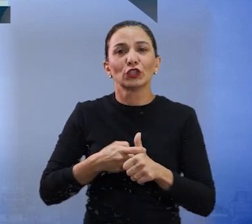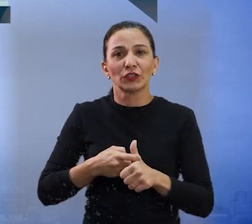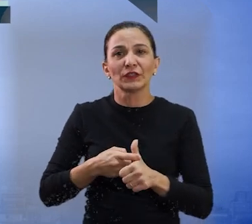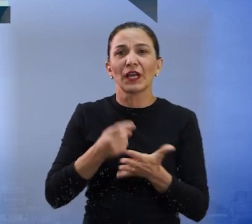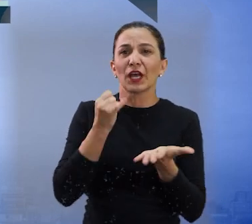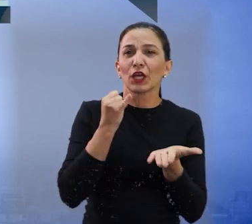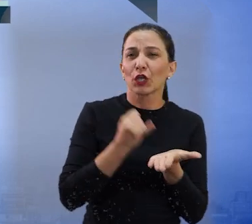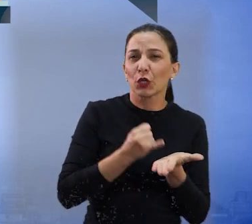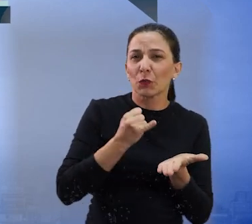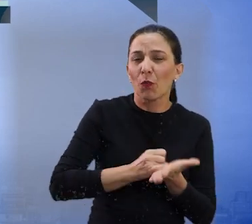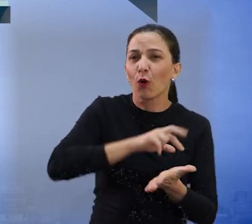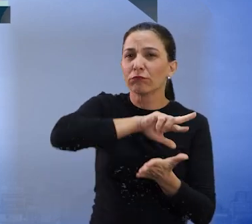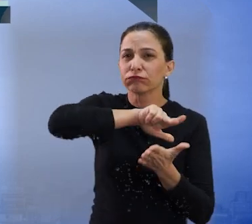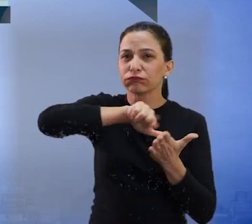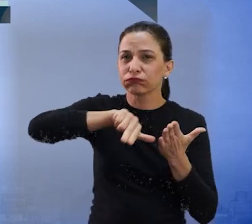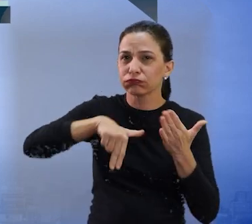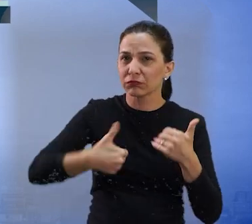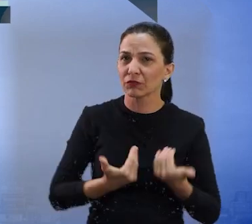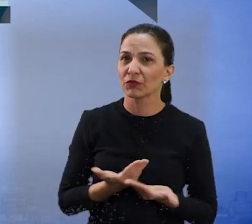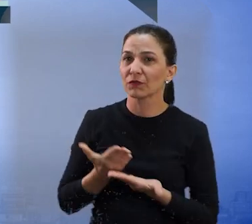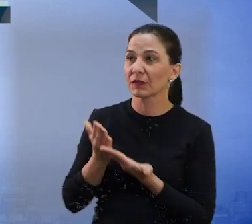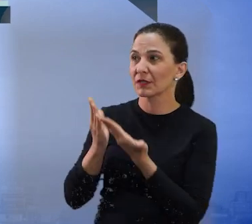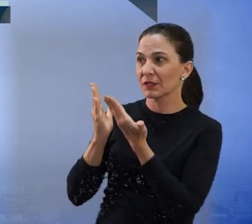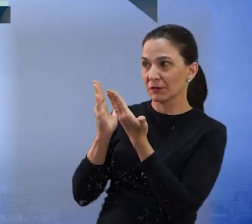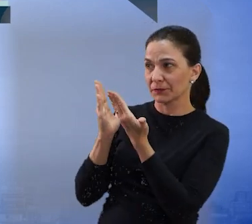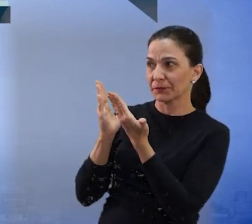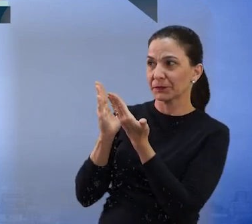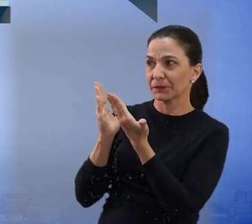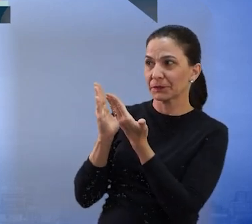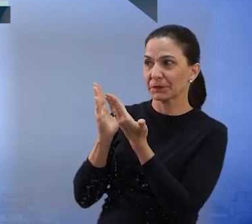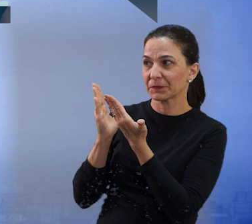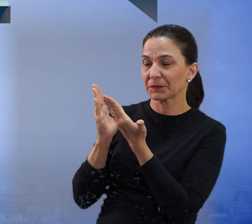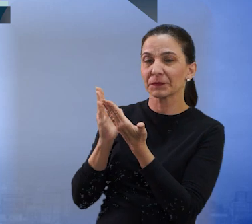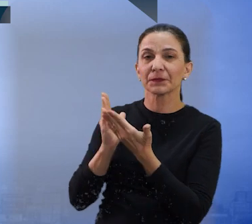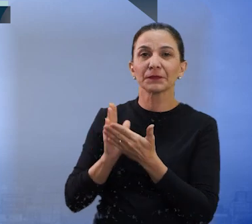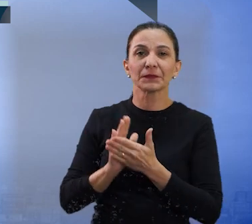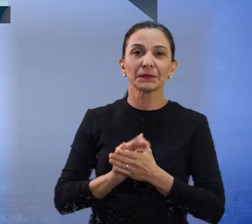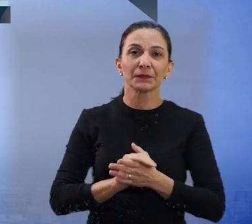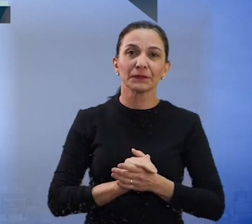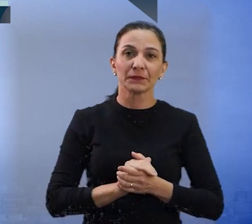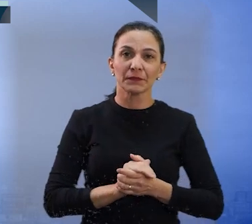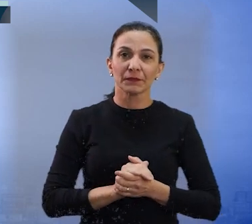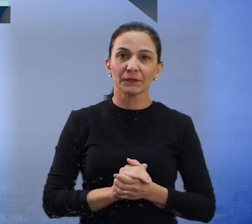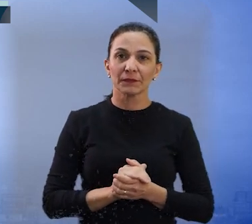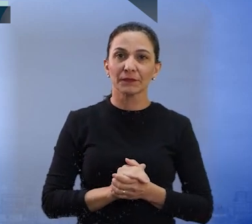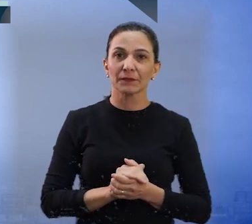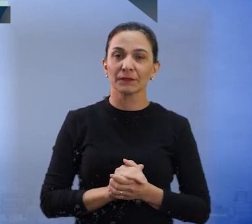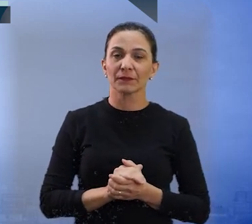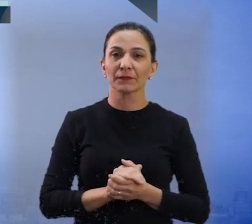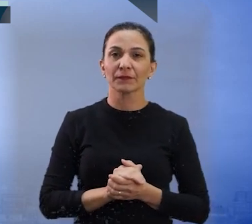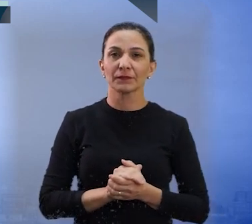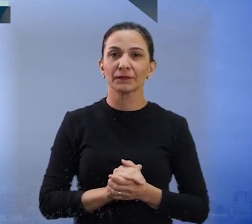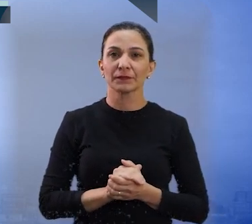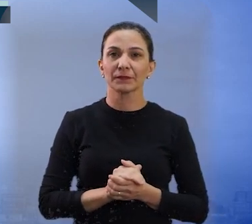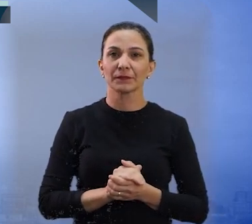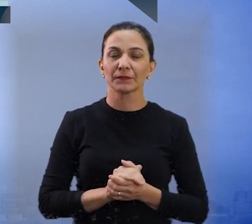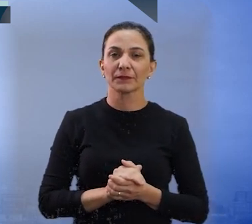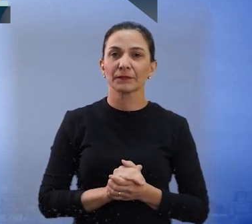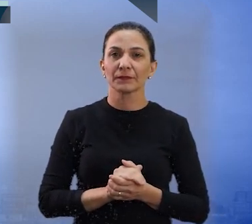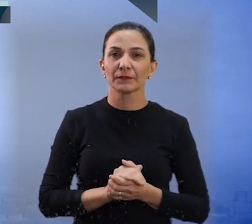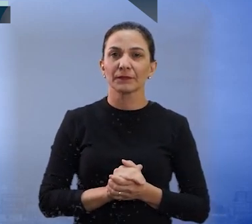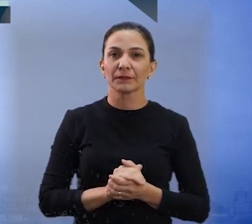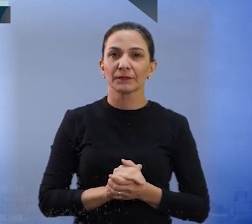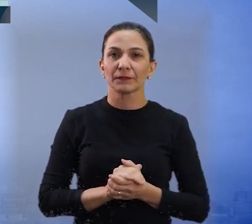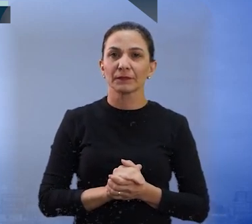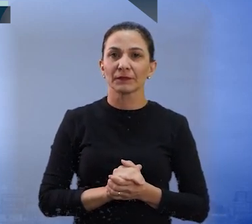relativas a IPTU imposto sobre serviços de qualquer natureza o ISSQN multas municipais e